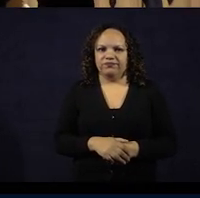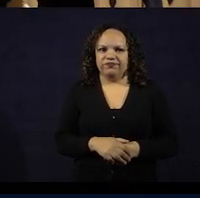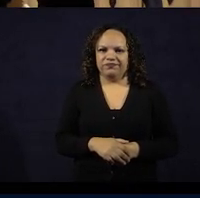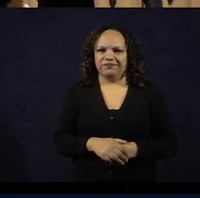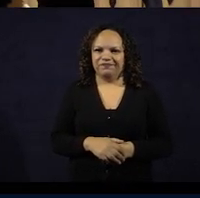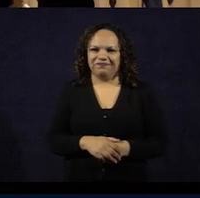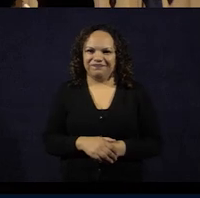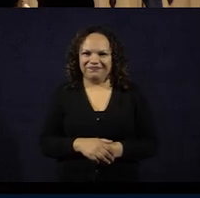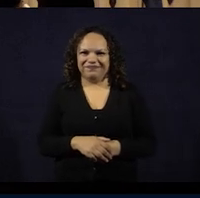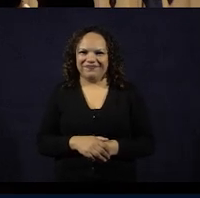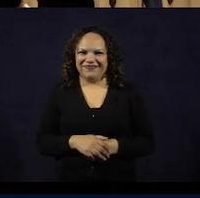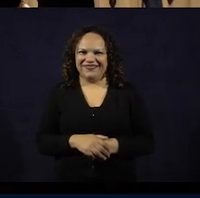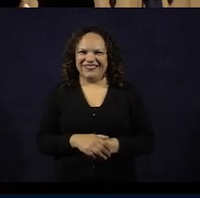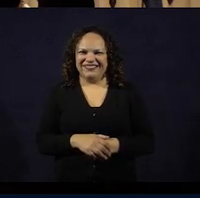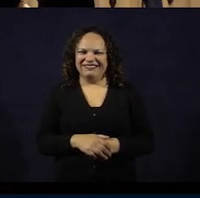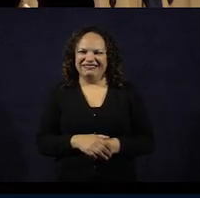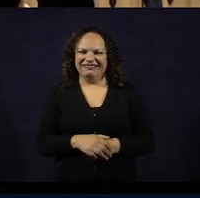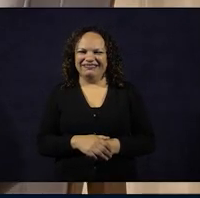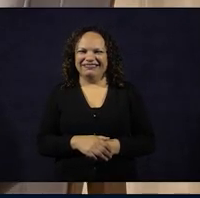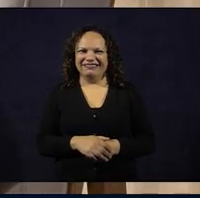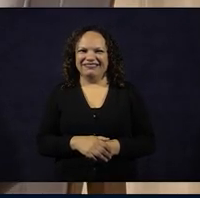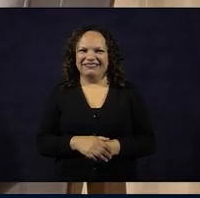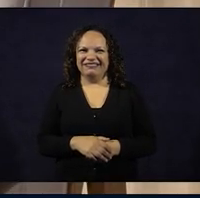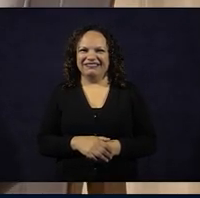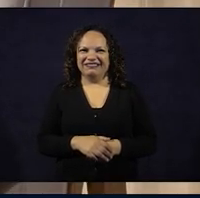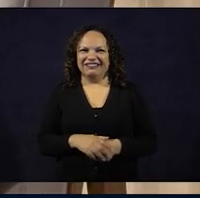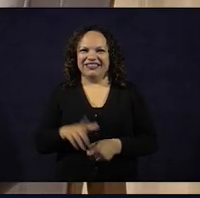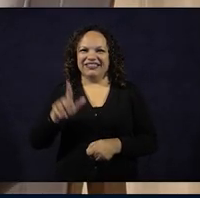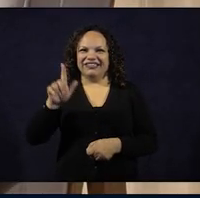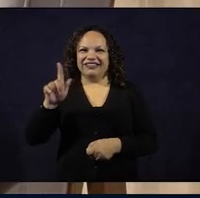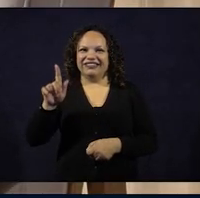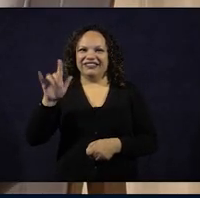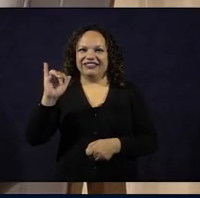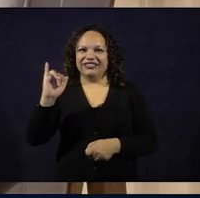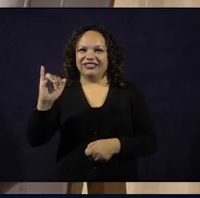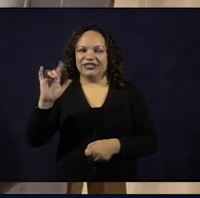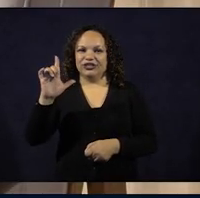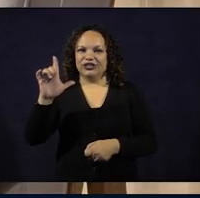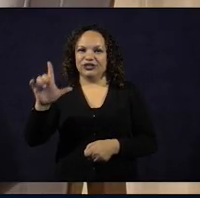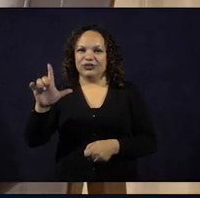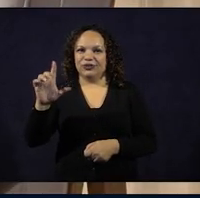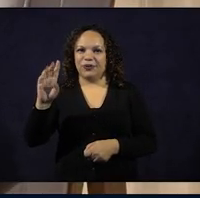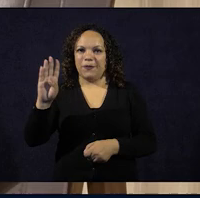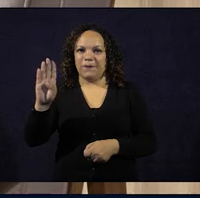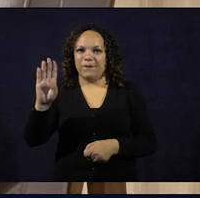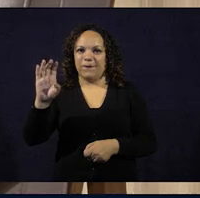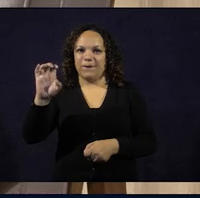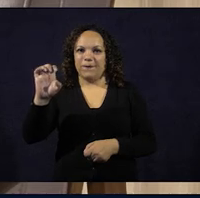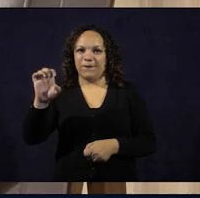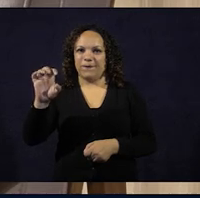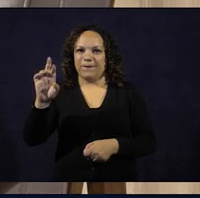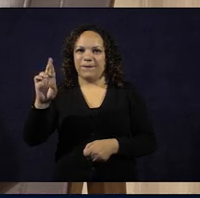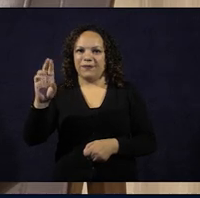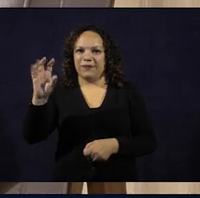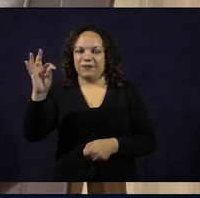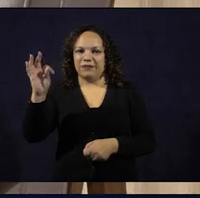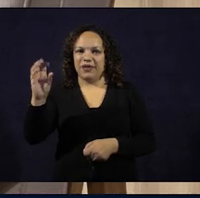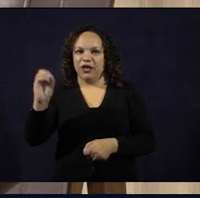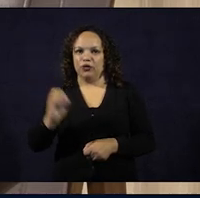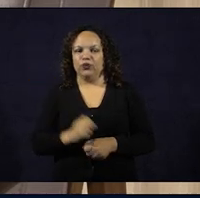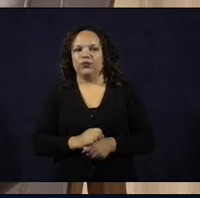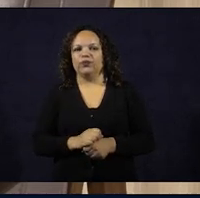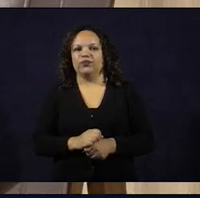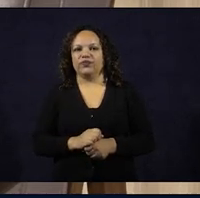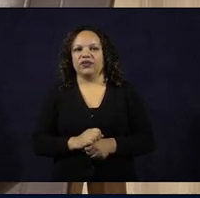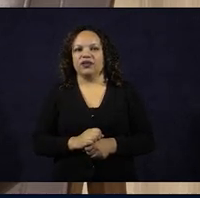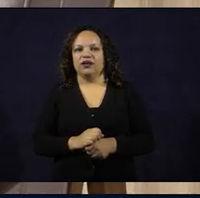longa empolgado Gilberto em relação a cadeia de produtores você começou a falar desse tema eu queria que você falasse um pouco mais